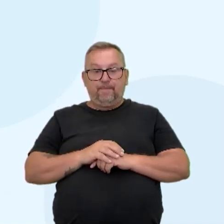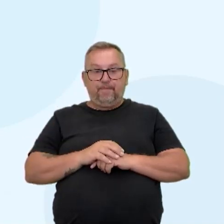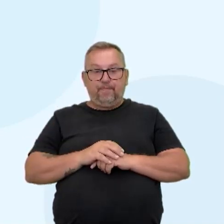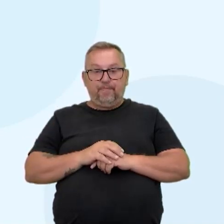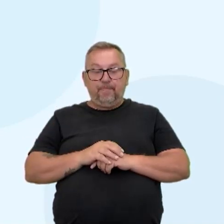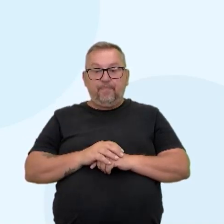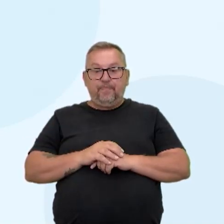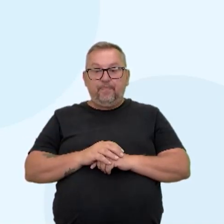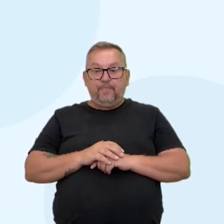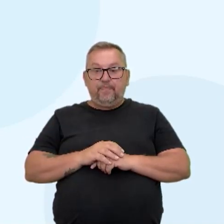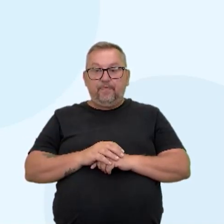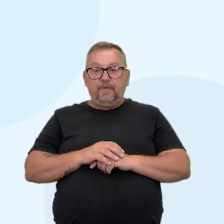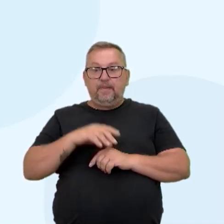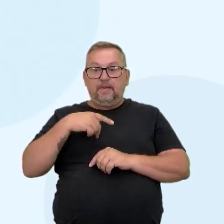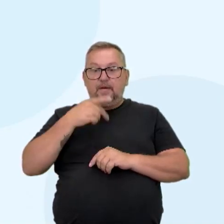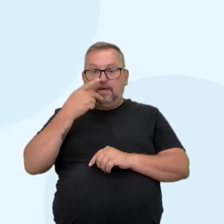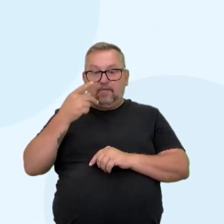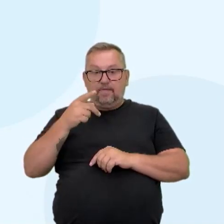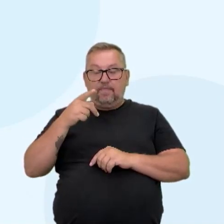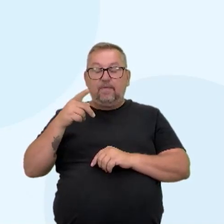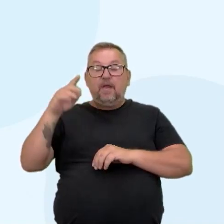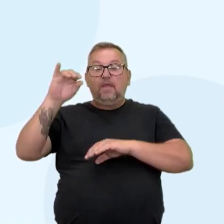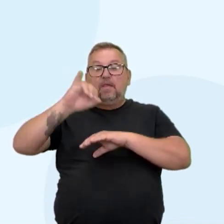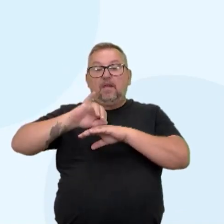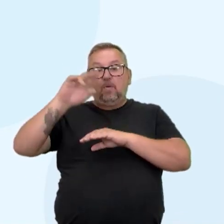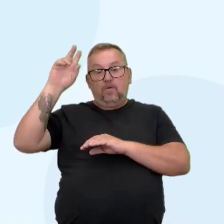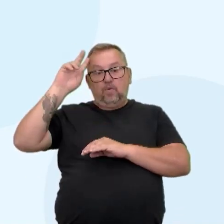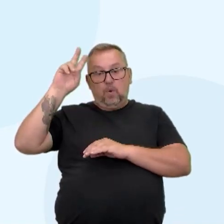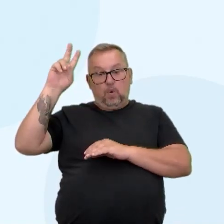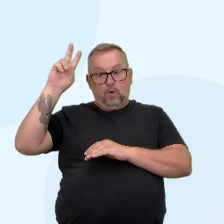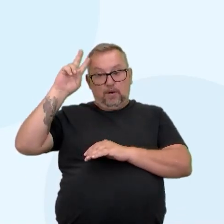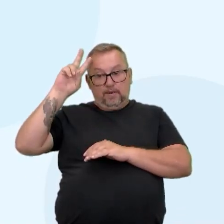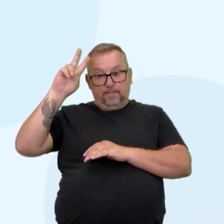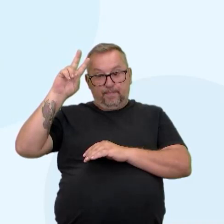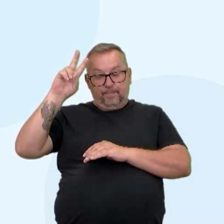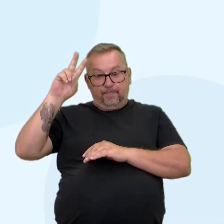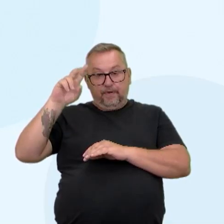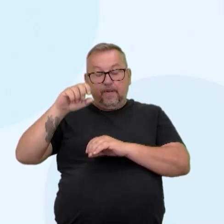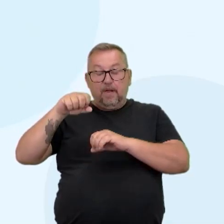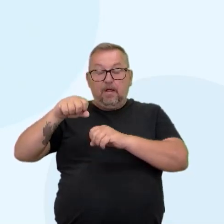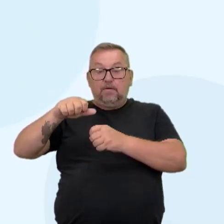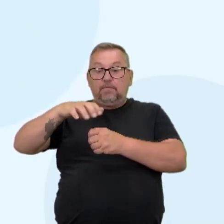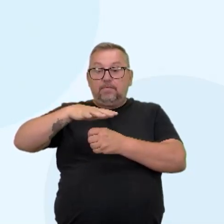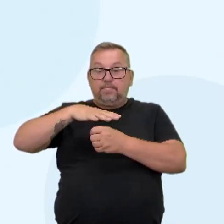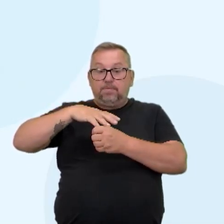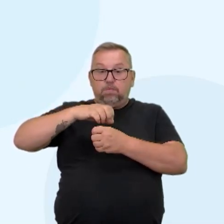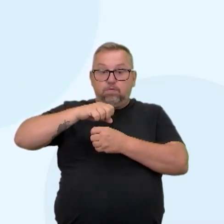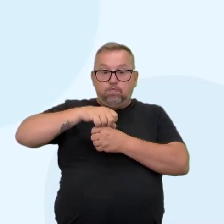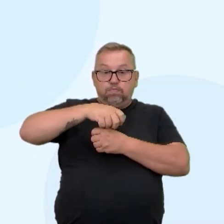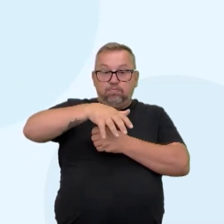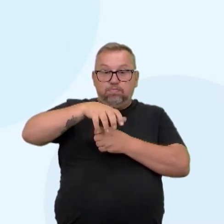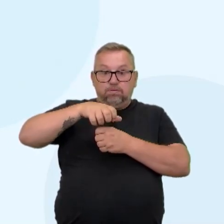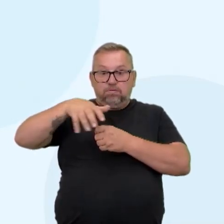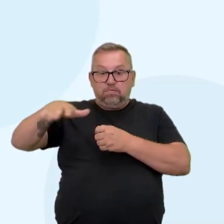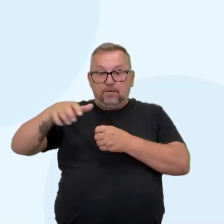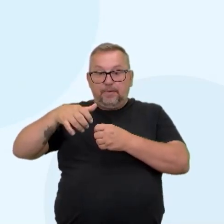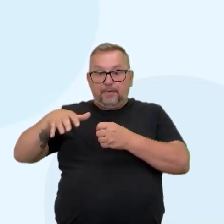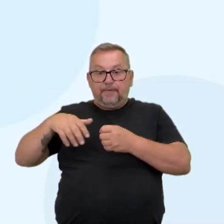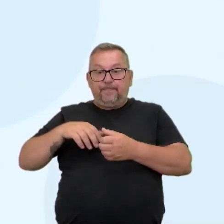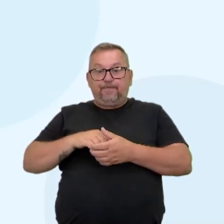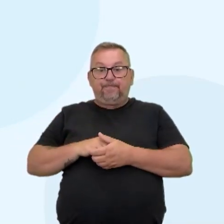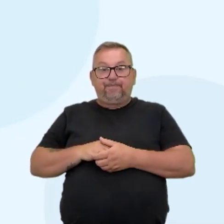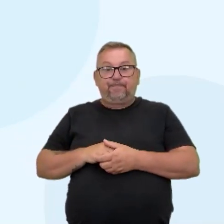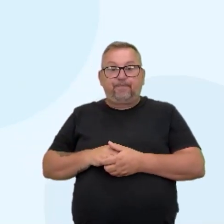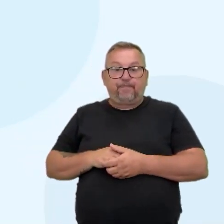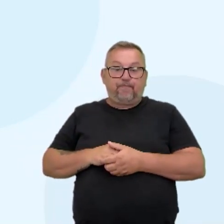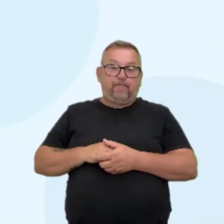central que a gente chama de centro histórico. É a partir daí que a cidade nasce e se desenvolve. Normalmente,